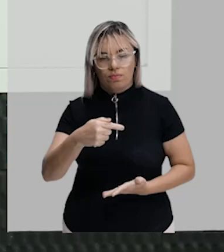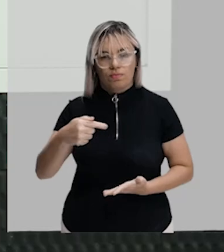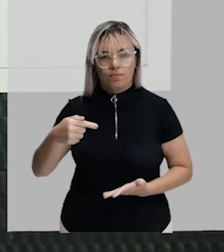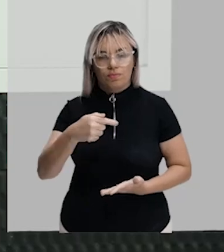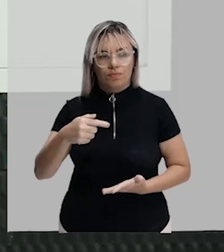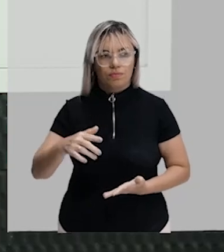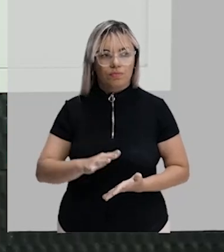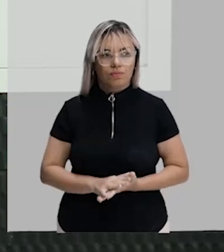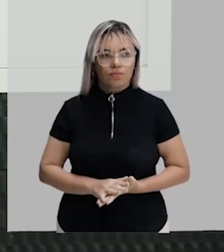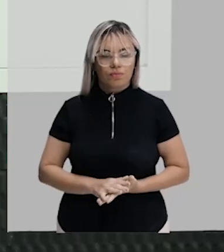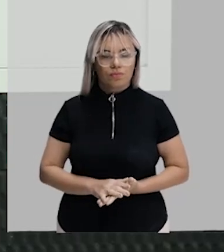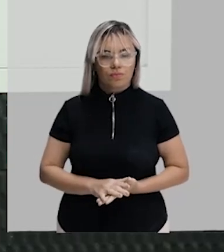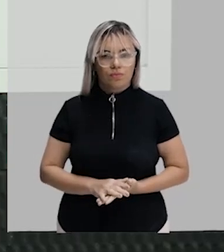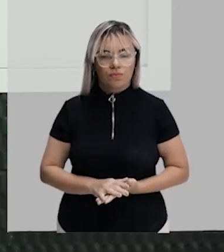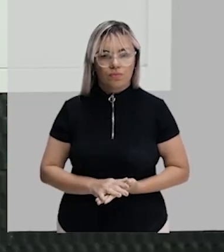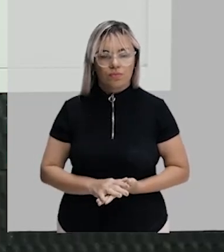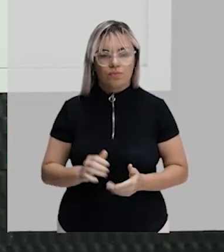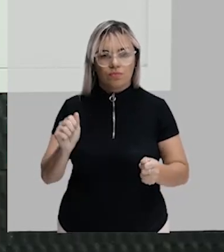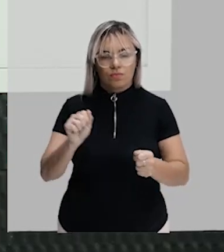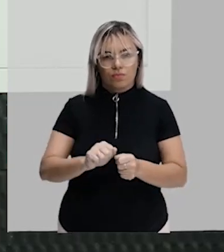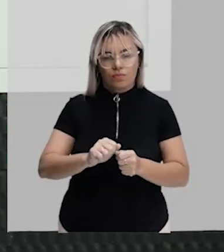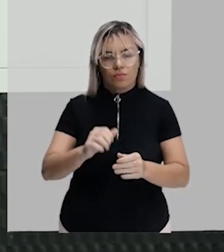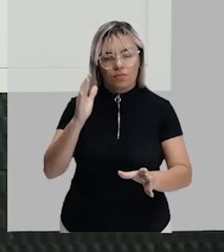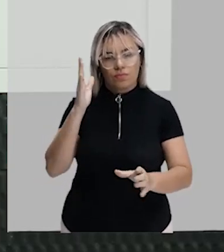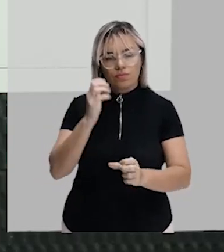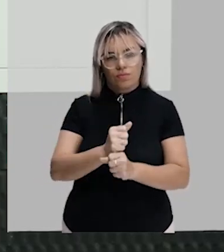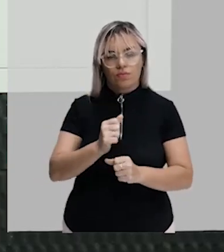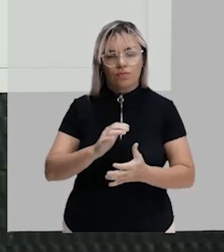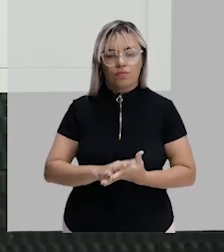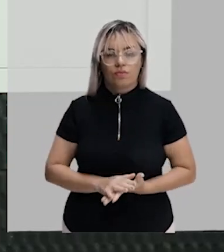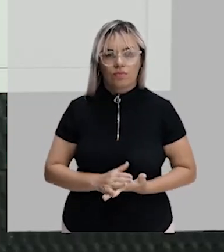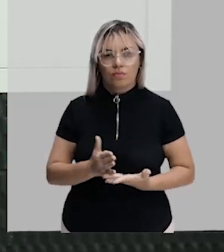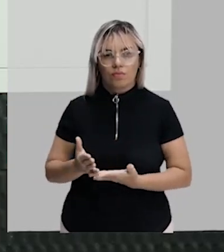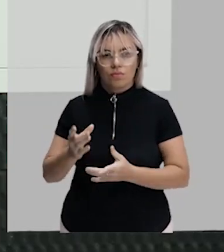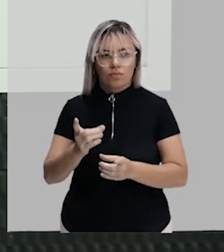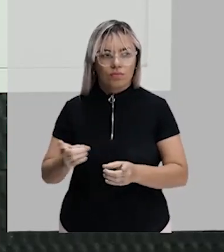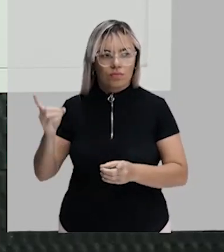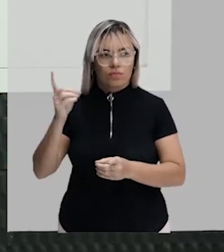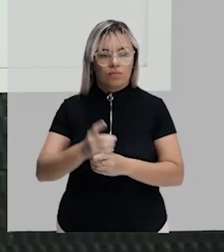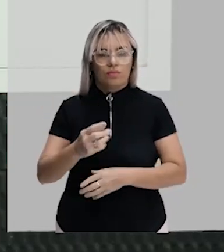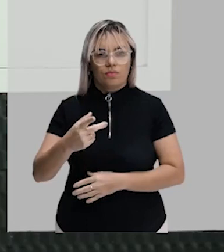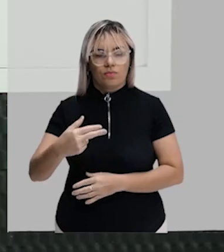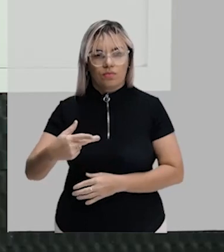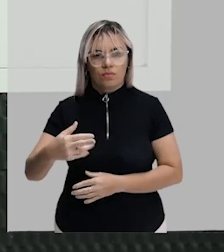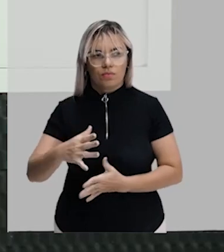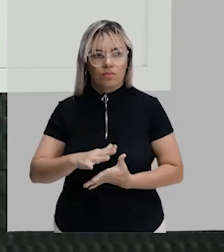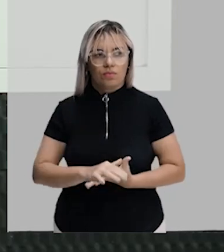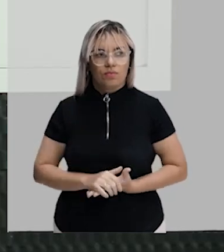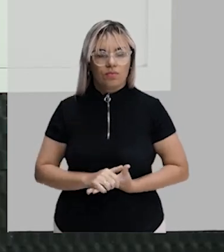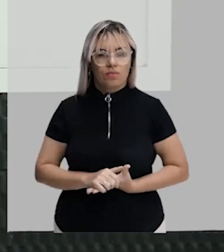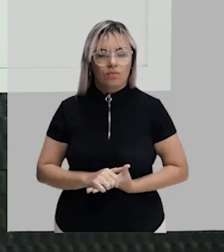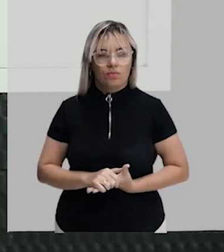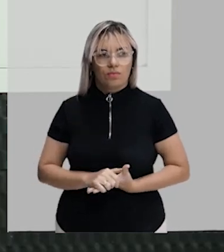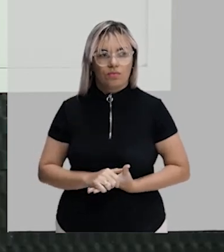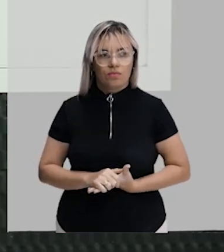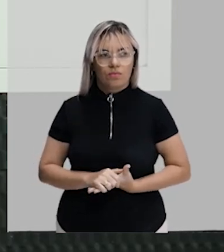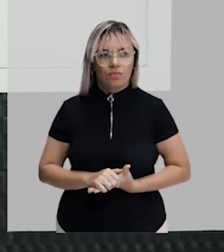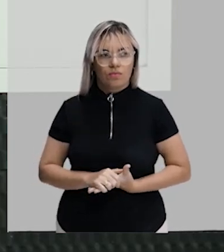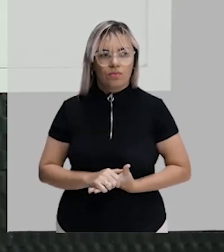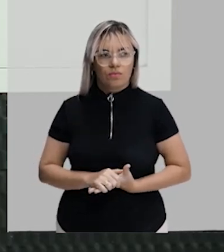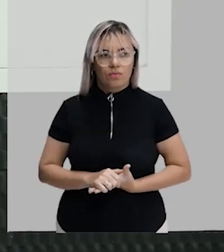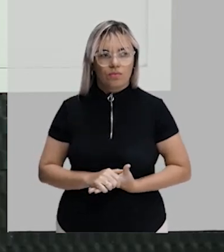tá? Então, se você fizer essa conta aqui, ó, você vai encontrar que esse valor vai